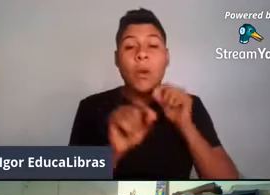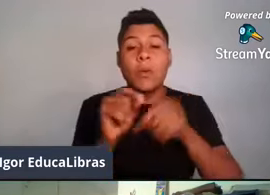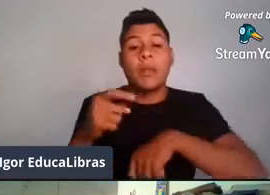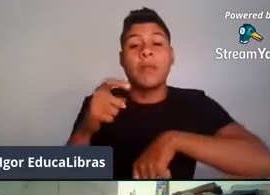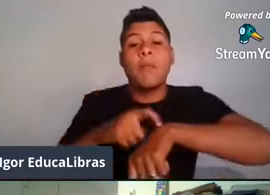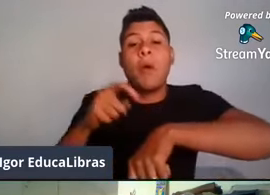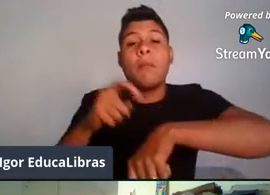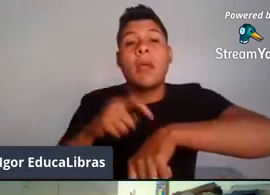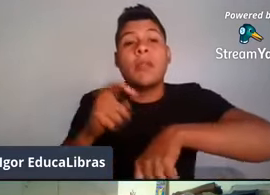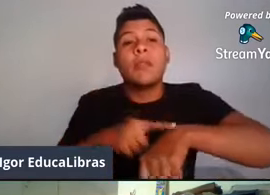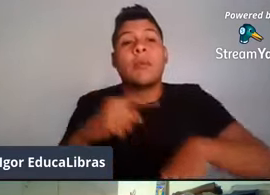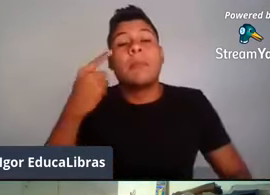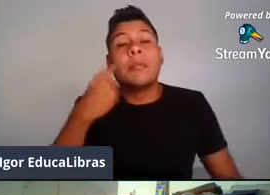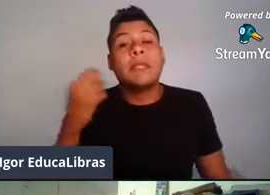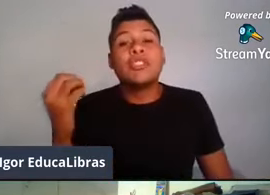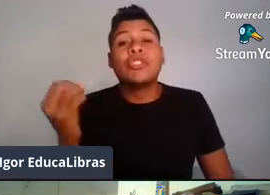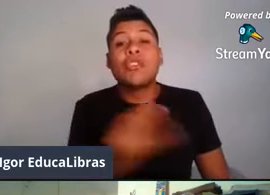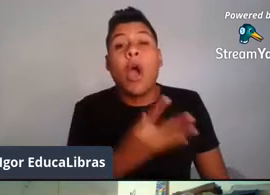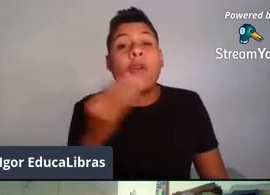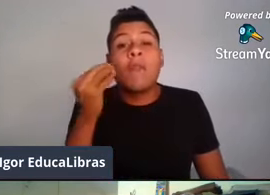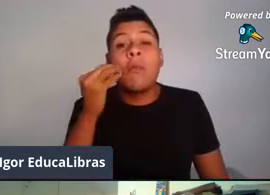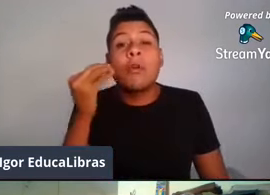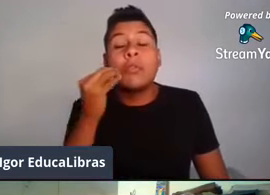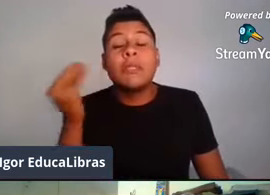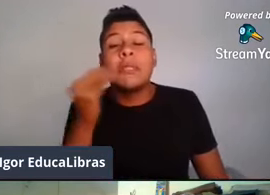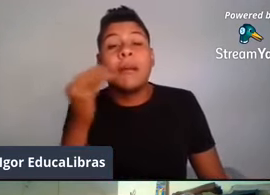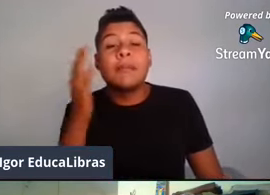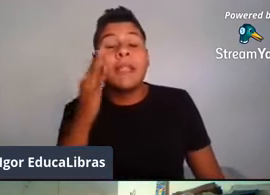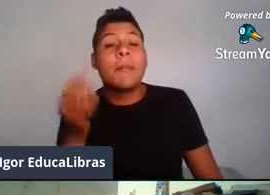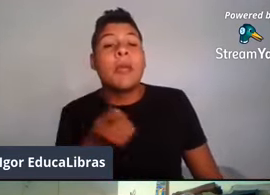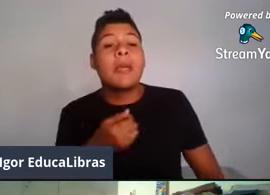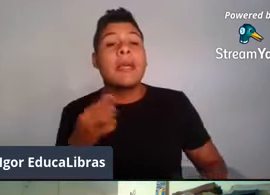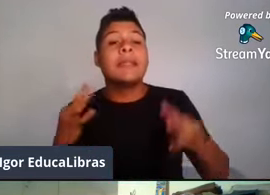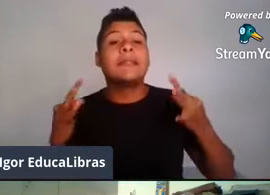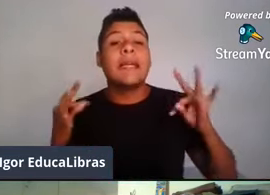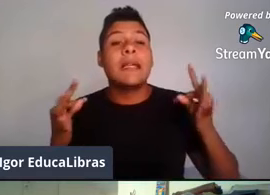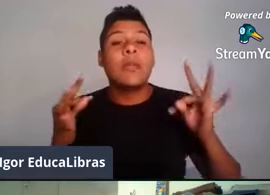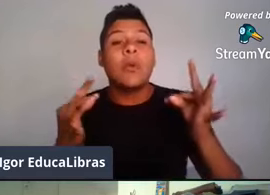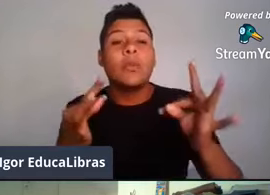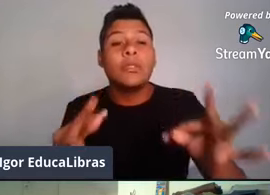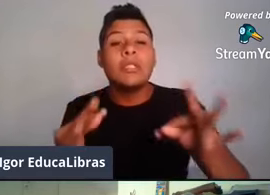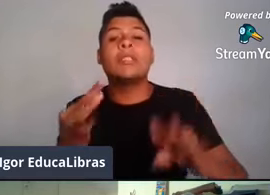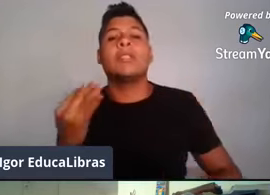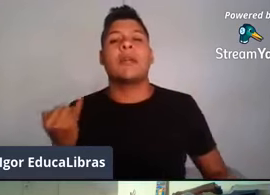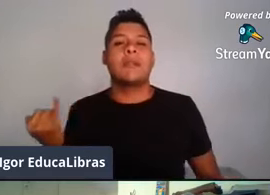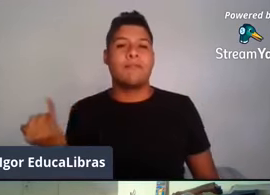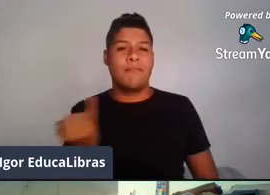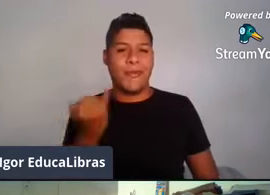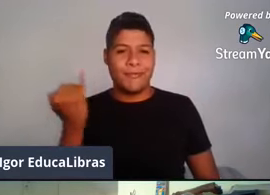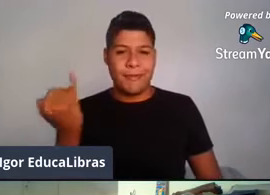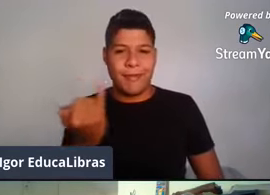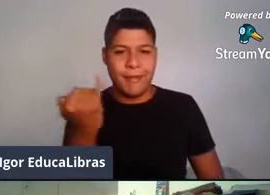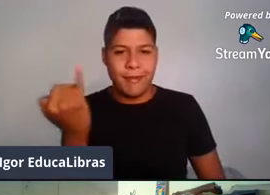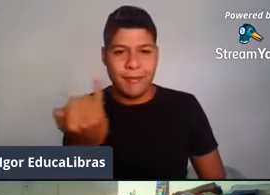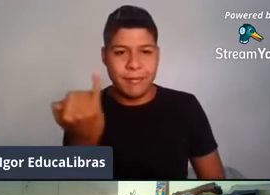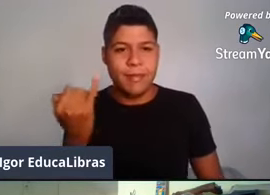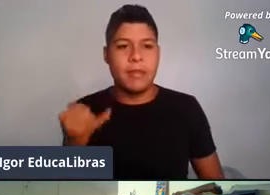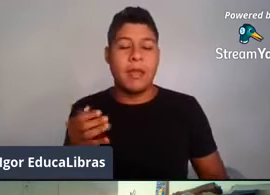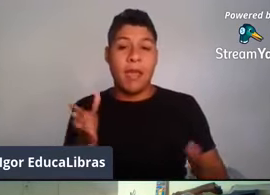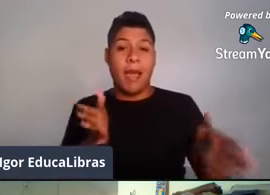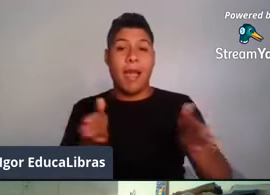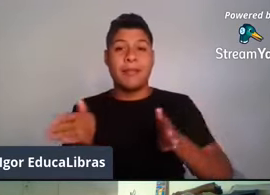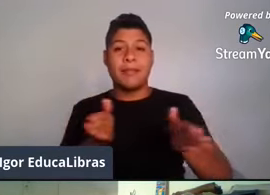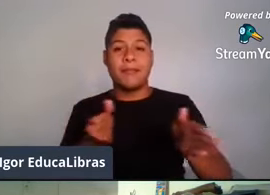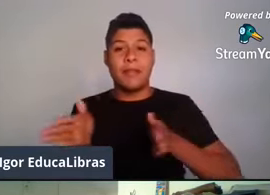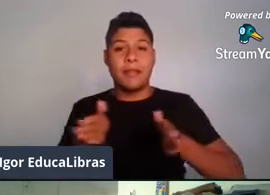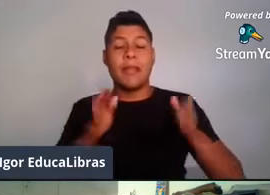de pensar novas oportunidades, o quanto que as tecnologias são importantes, né, o quanto que a acessibilidade